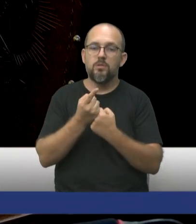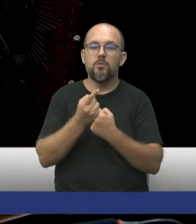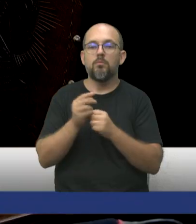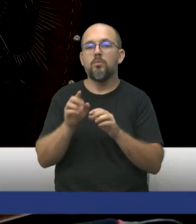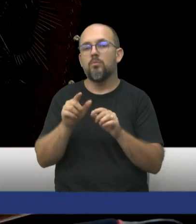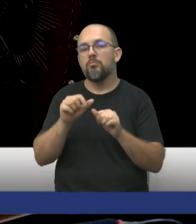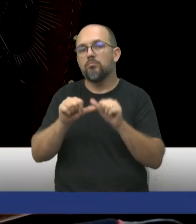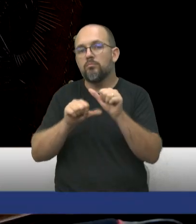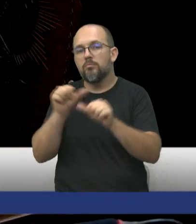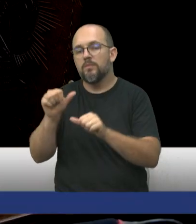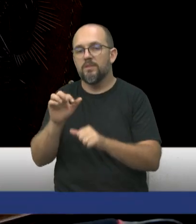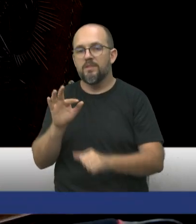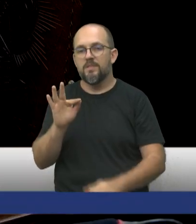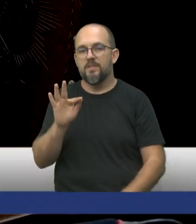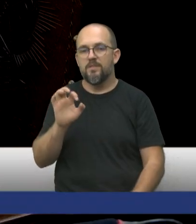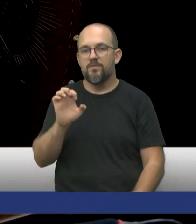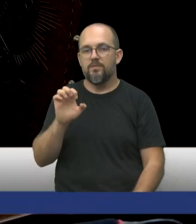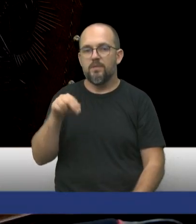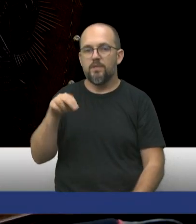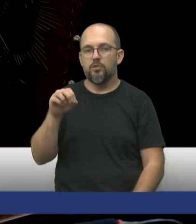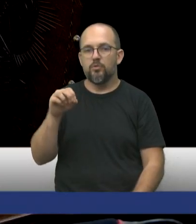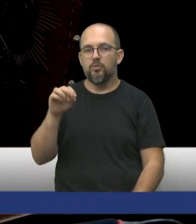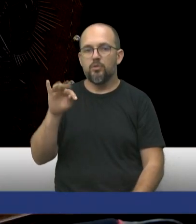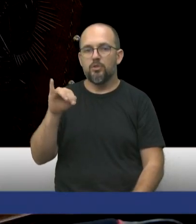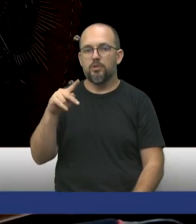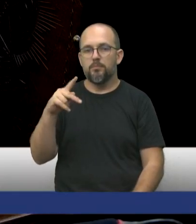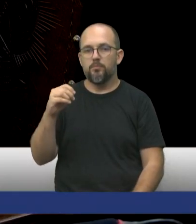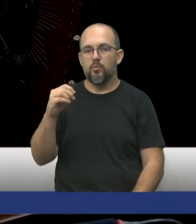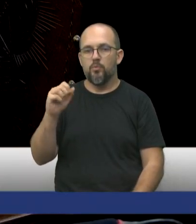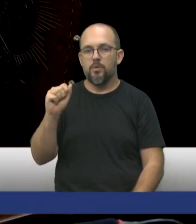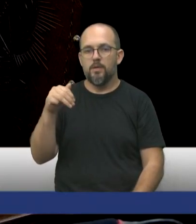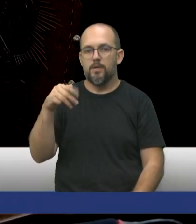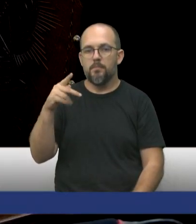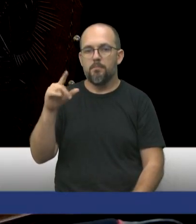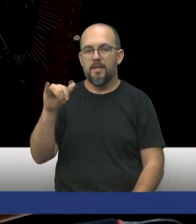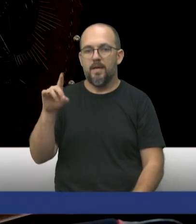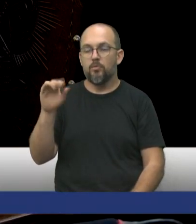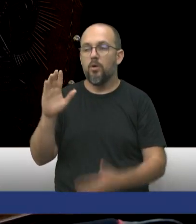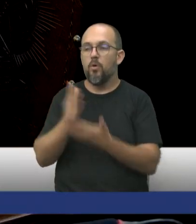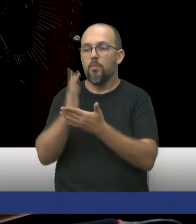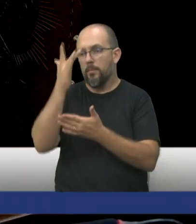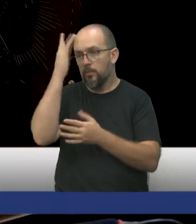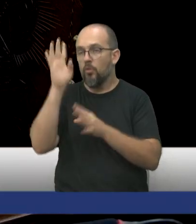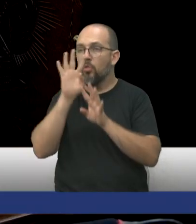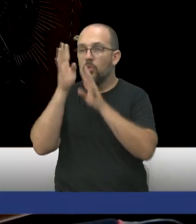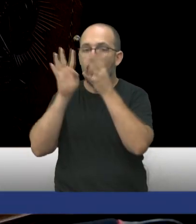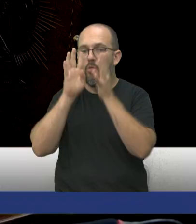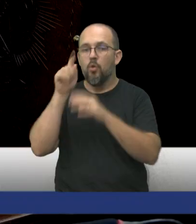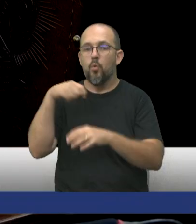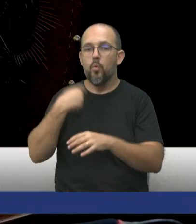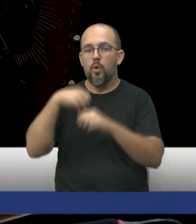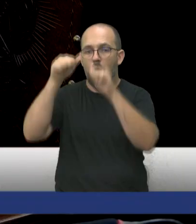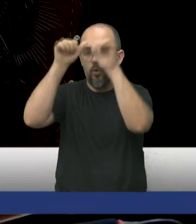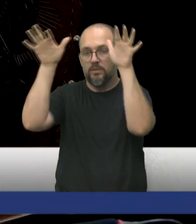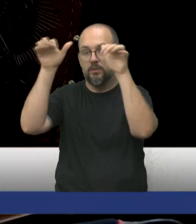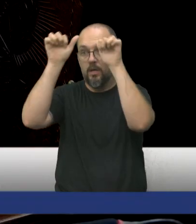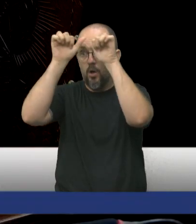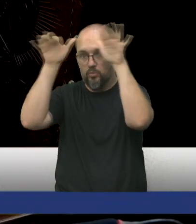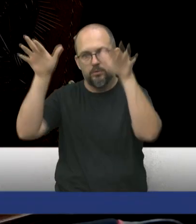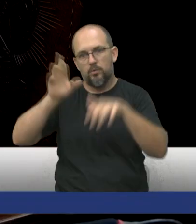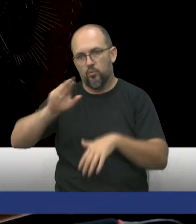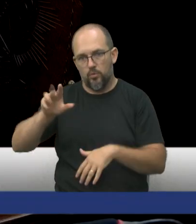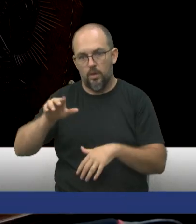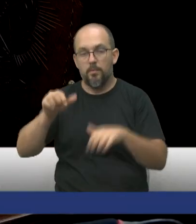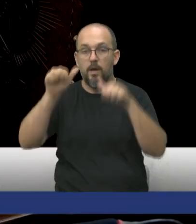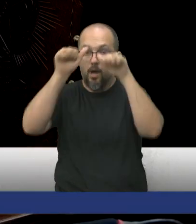aí fica se laudando de autista, e não é autista porcaria nenhuma, porque autista tem que ter prejuízo. Concorda ou